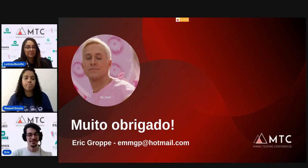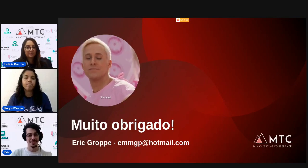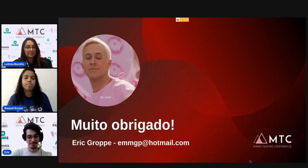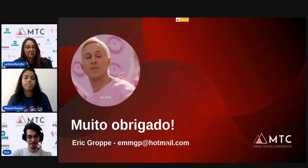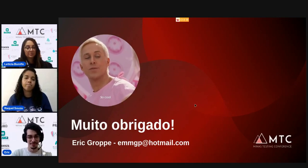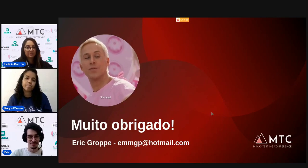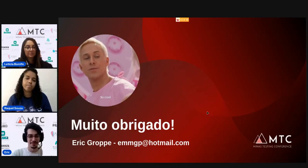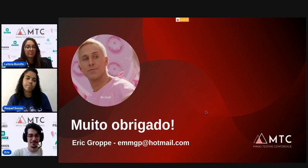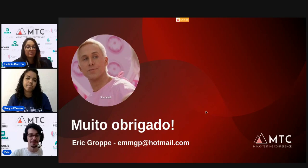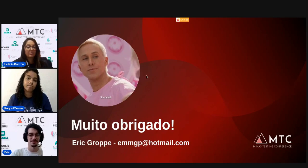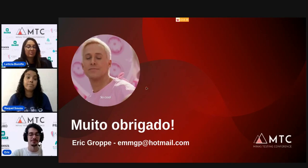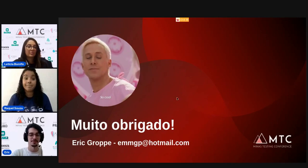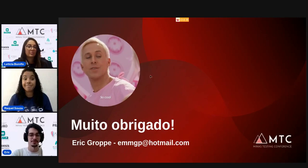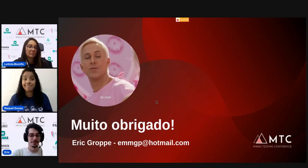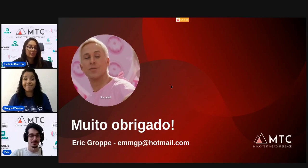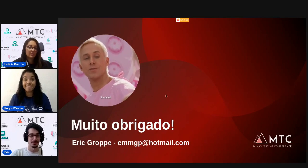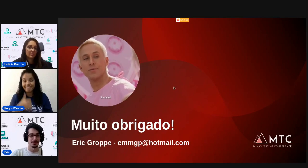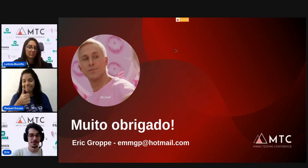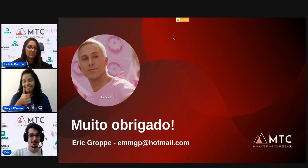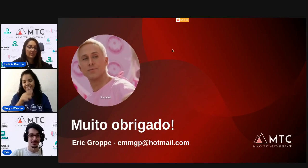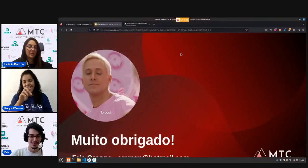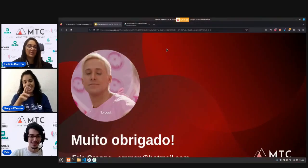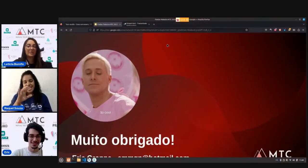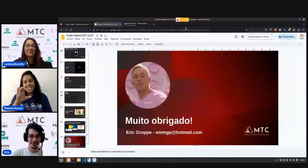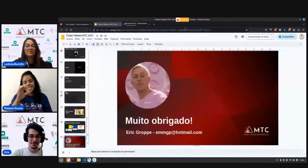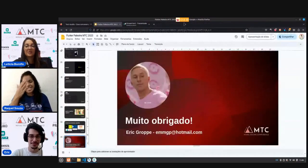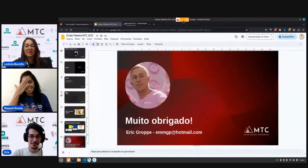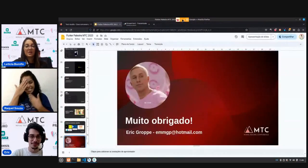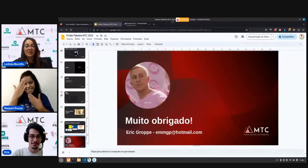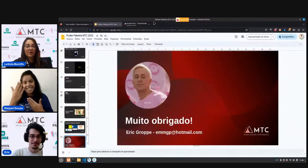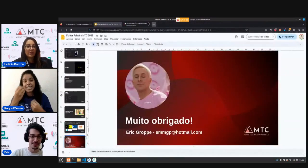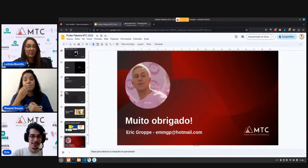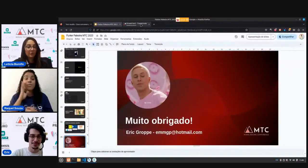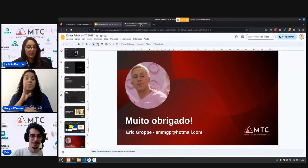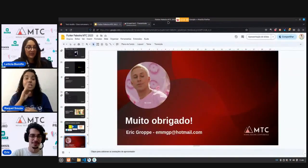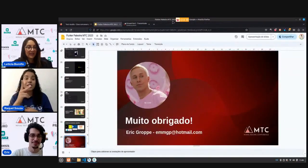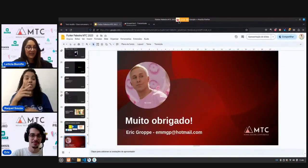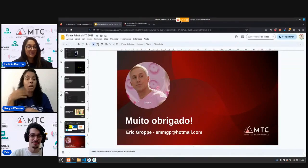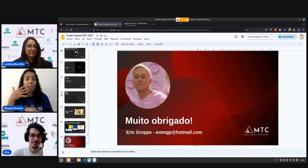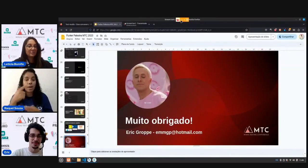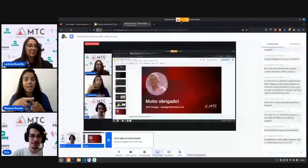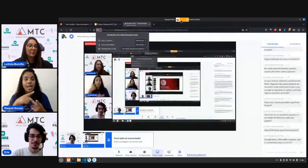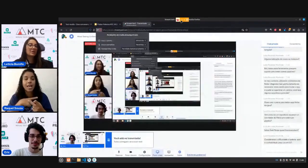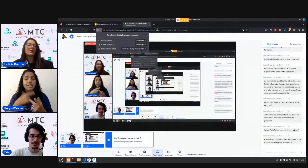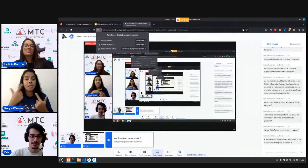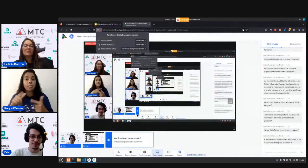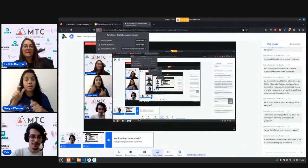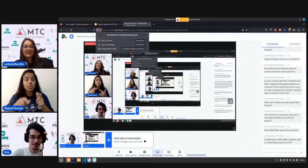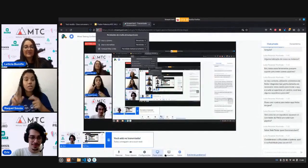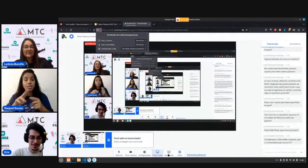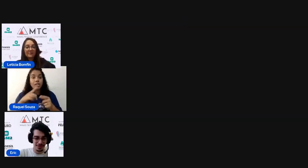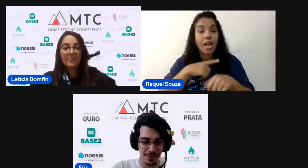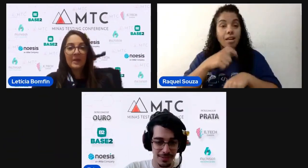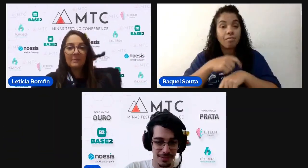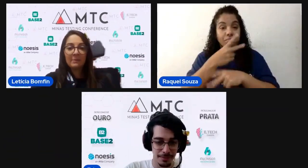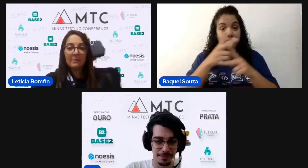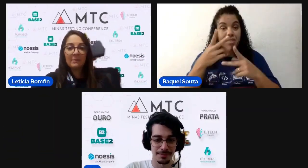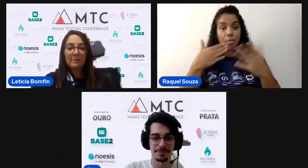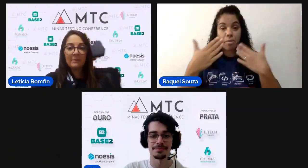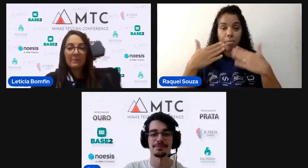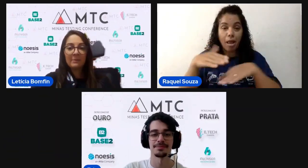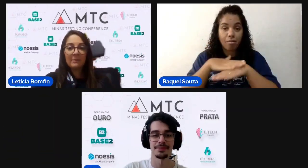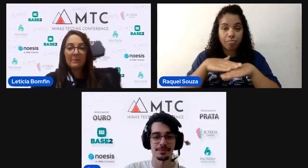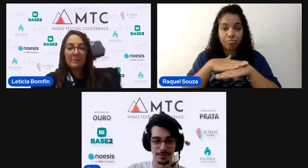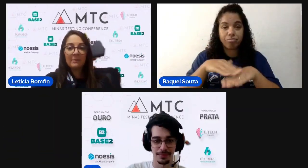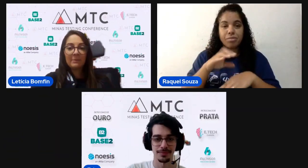É, entendi. Ó, Eric, muito obrigada. Muito legal a sua palestra. Pessoal, quem quiser usar esse tempinho aí para conversar ali com o